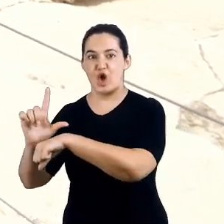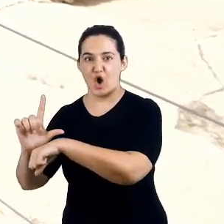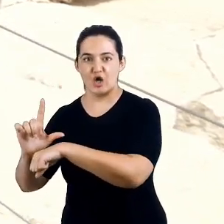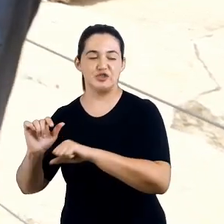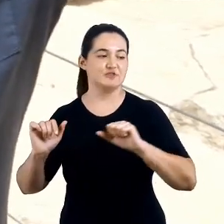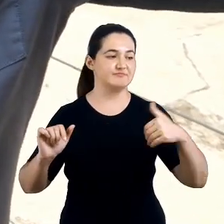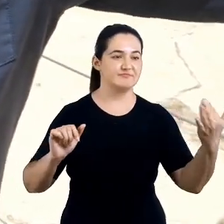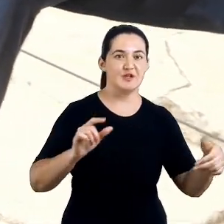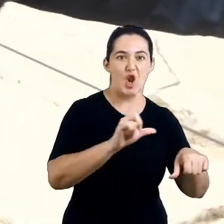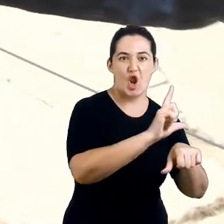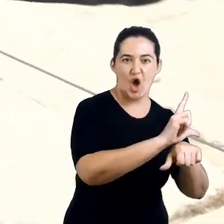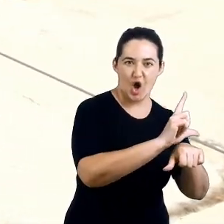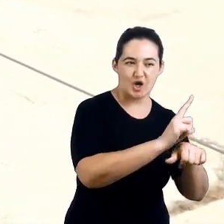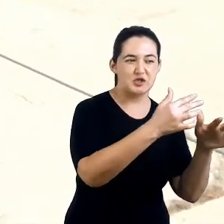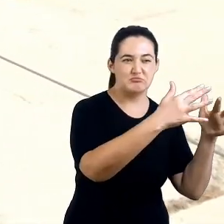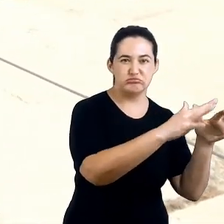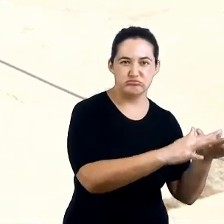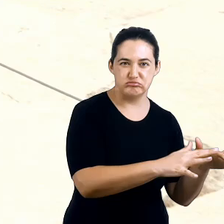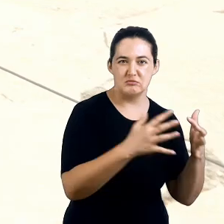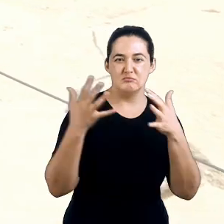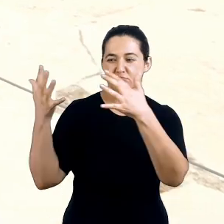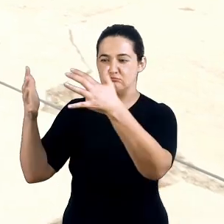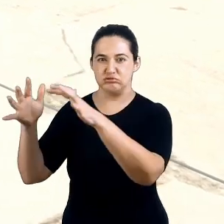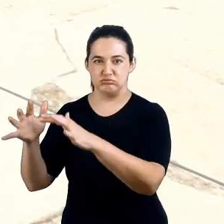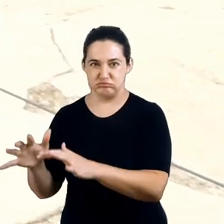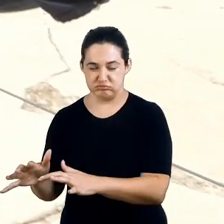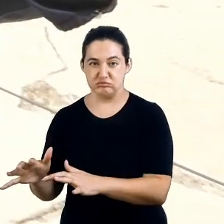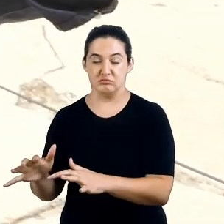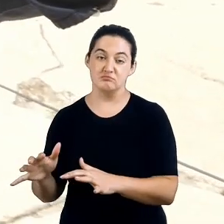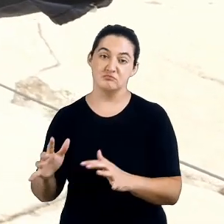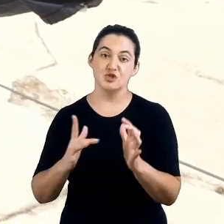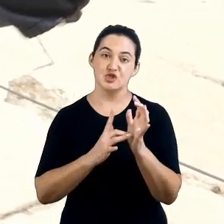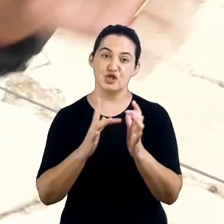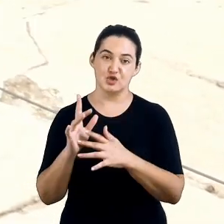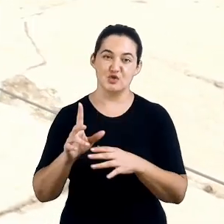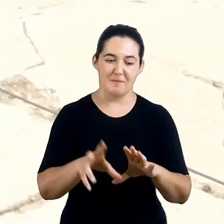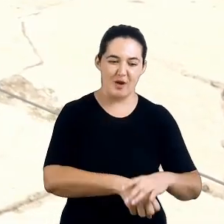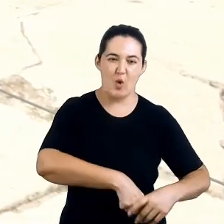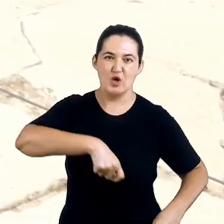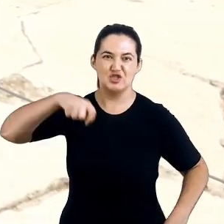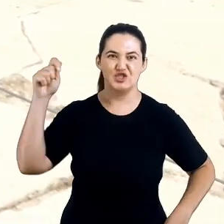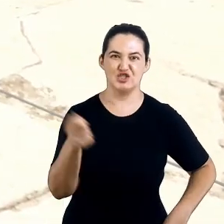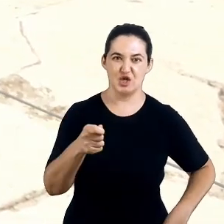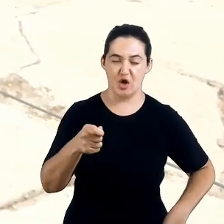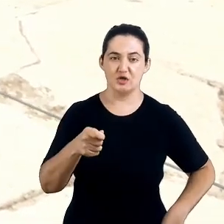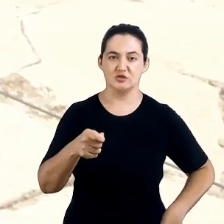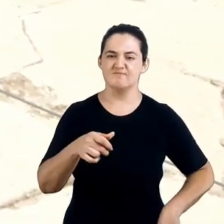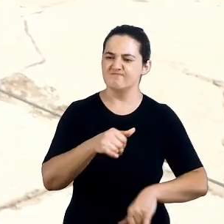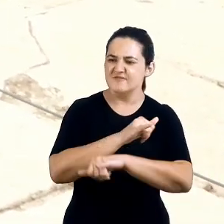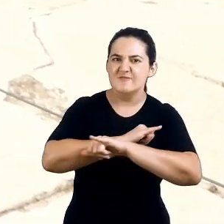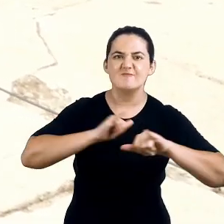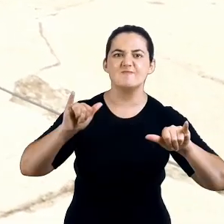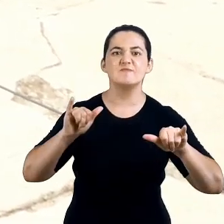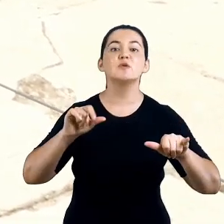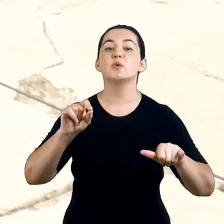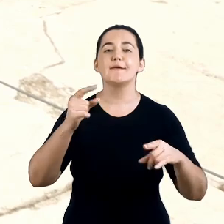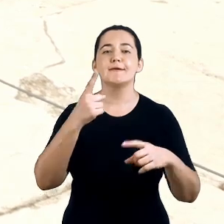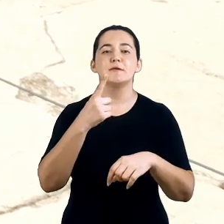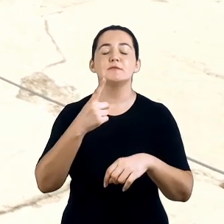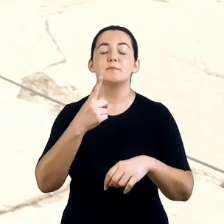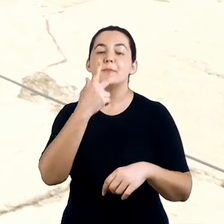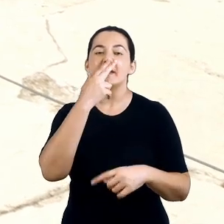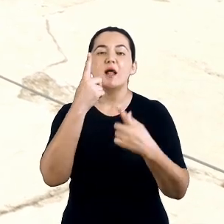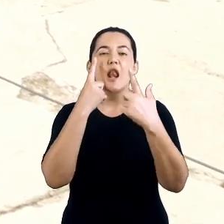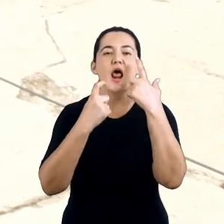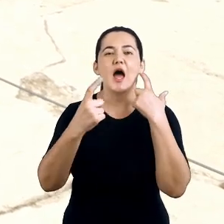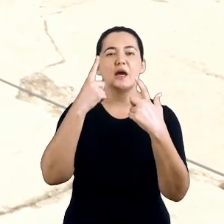do lado de lá, onde nós temos algumas ruínas de algumas lojas, era onde Jesus pegou um chicote e falou com